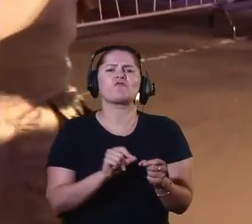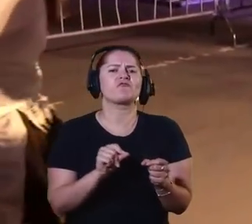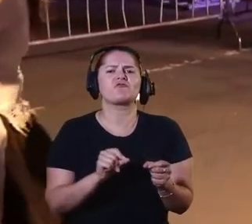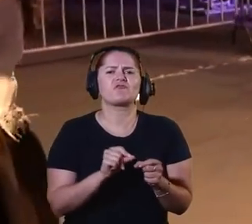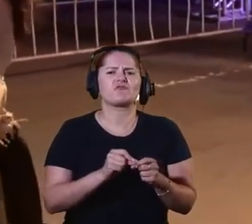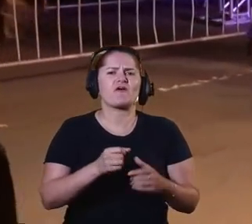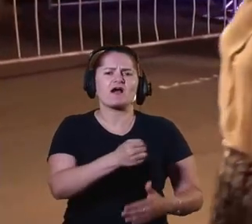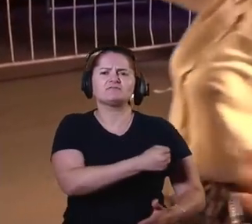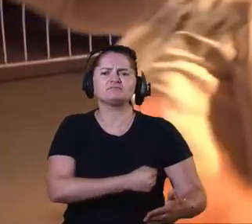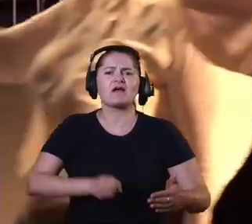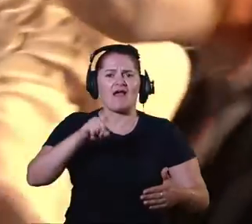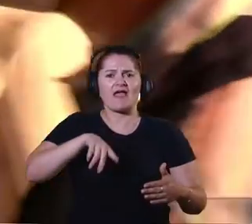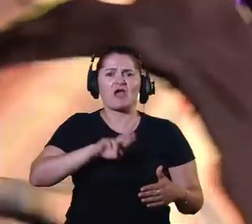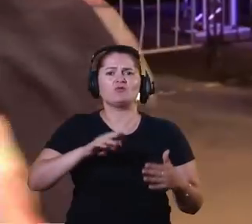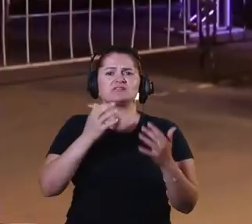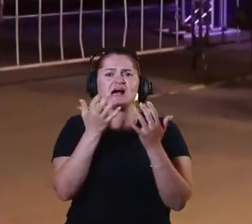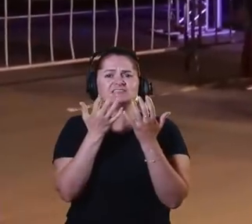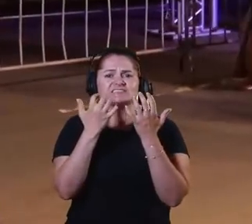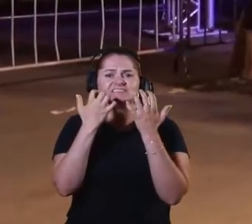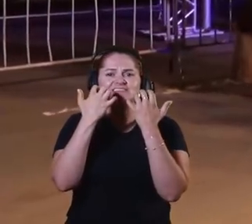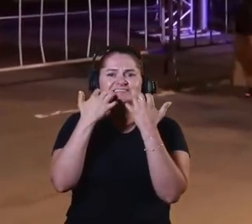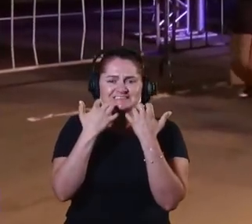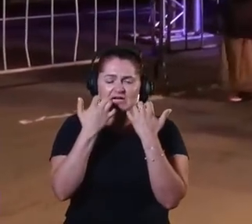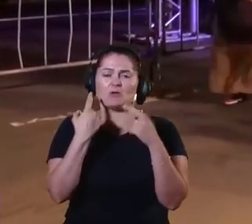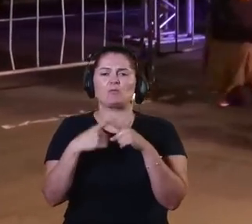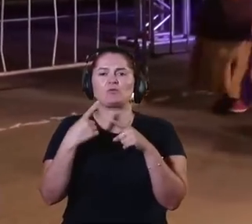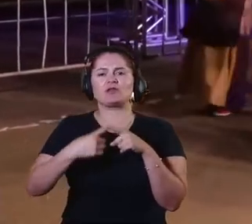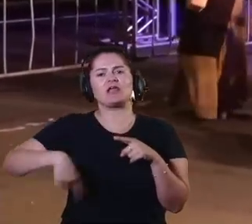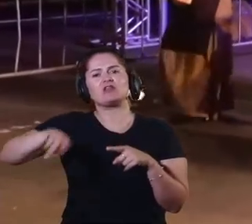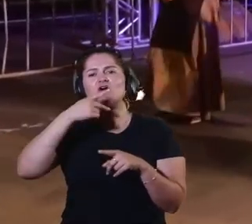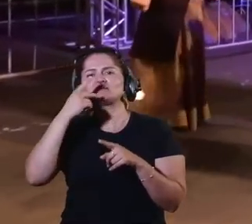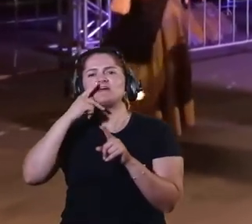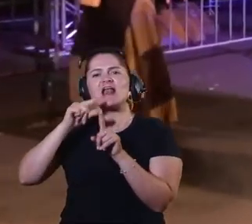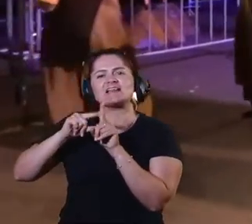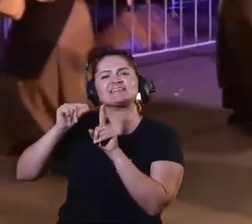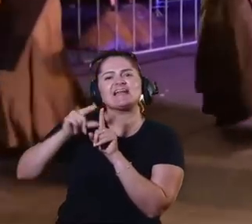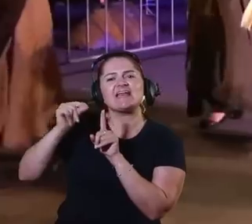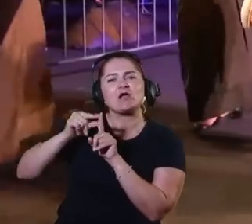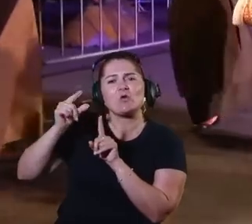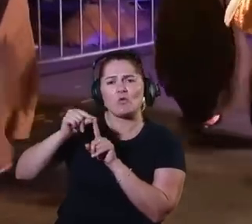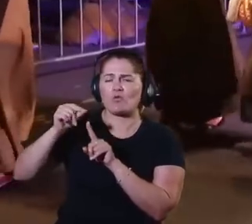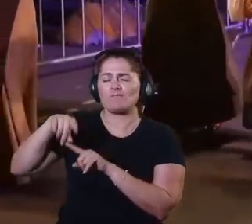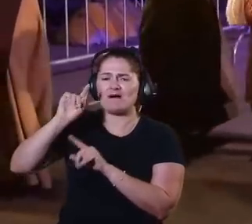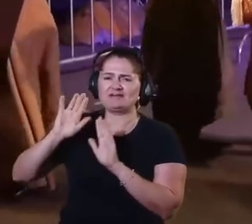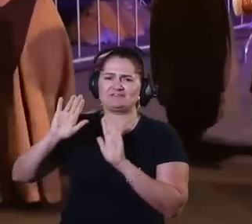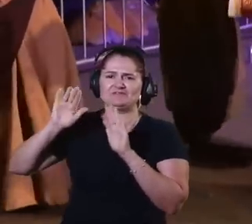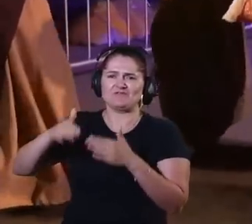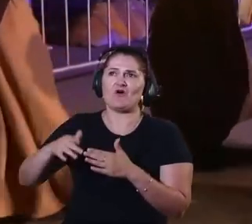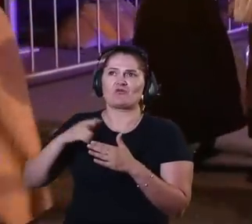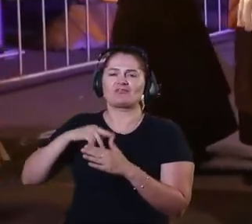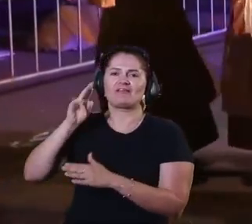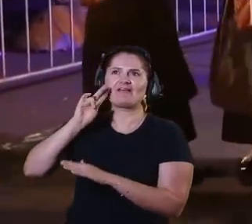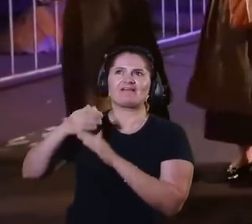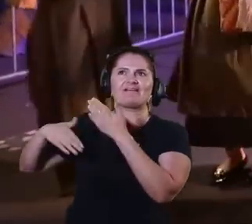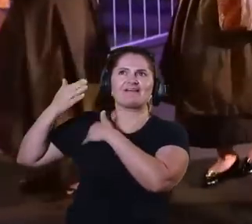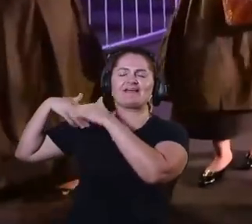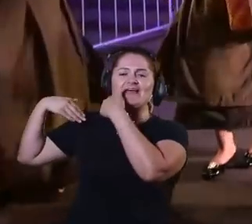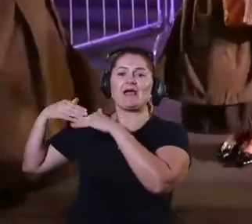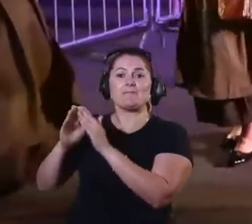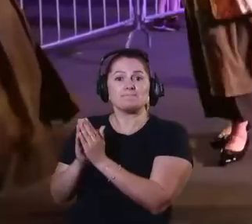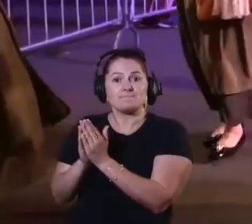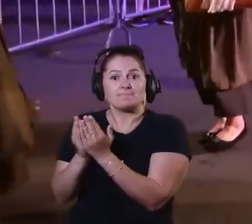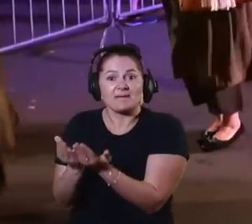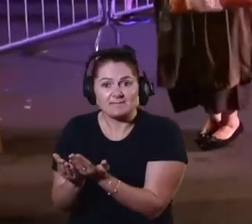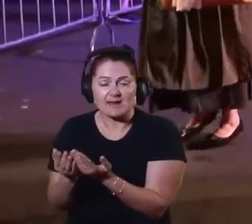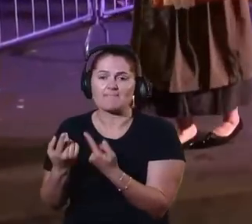não canso de dizer que nós exaltamos muito o trigo, porque o trigo tem toda uma questão bíblica do trigo. Mas o colono que não